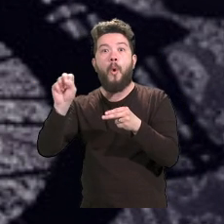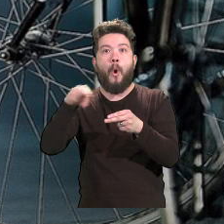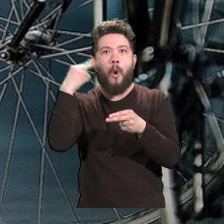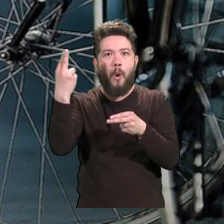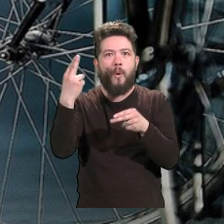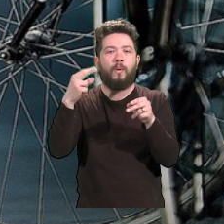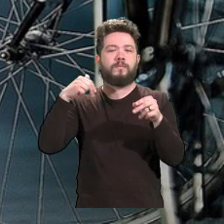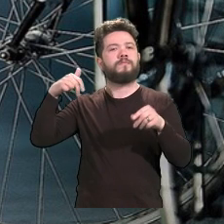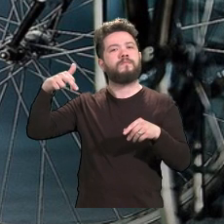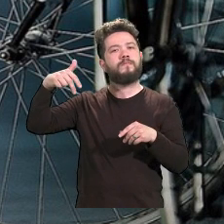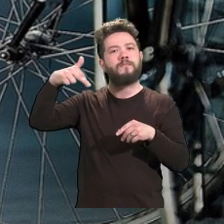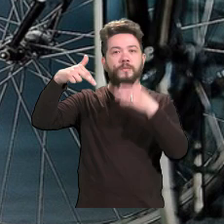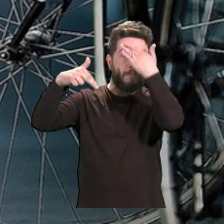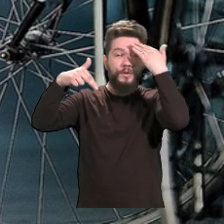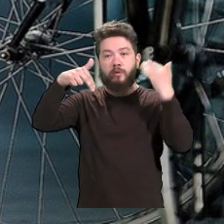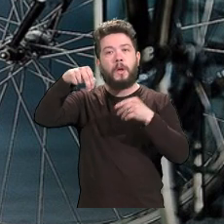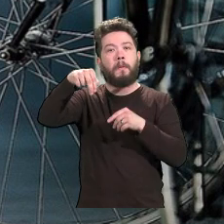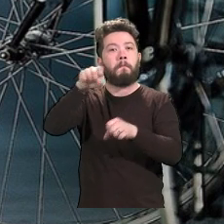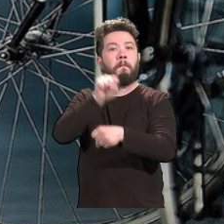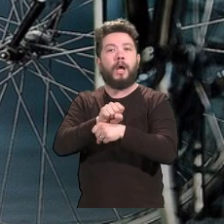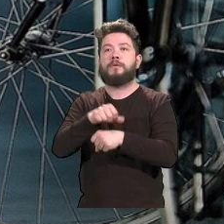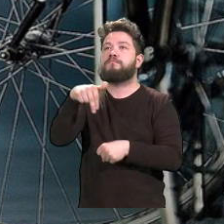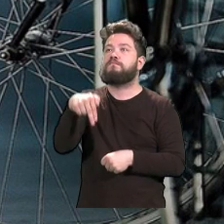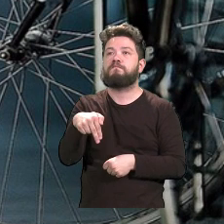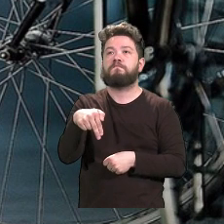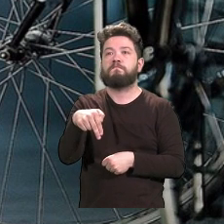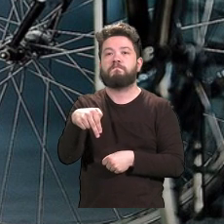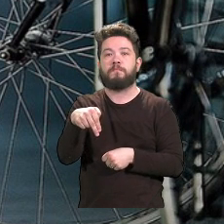pode inesperadamente parar de andar